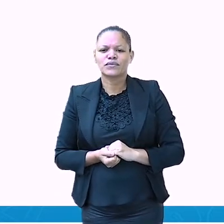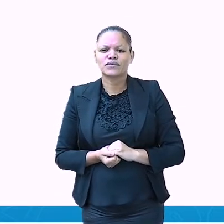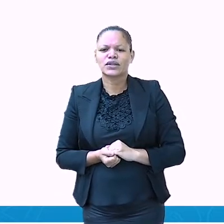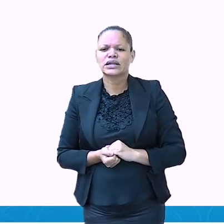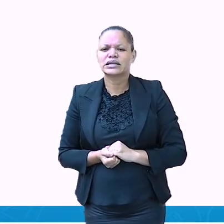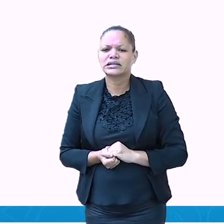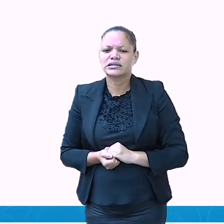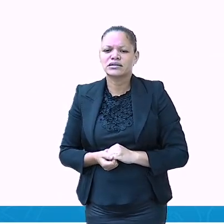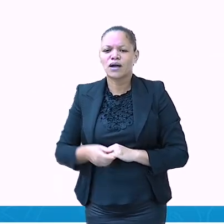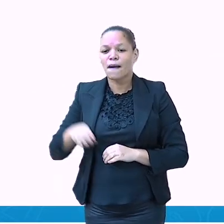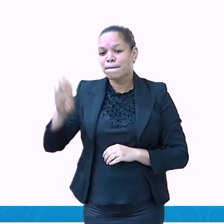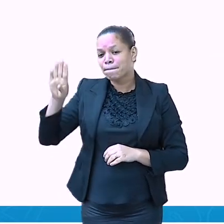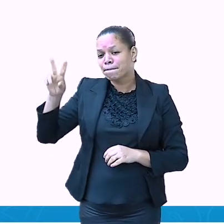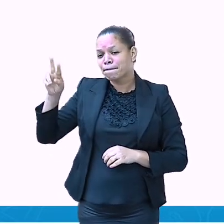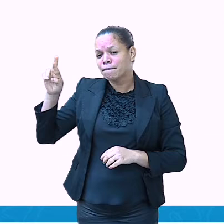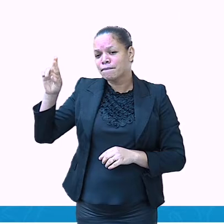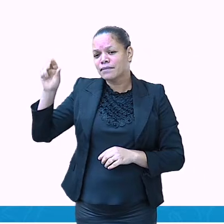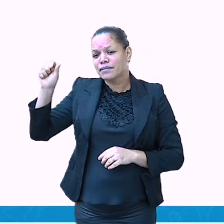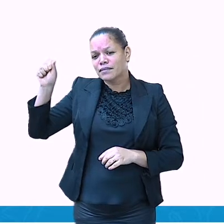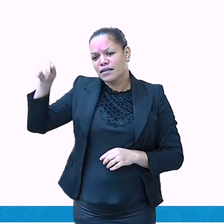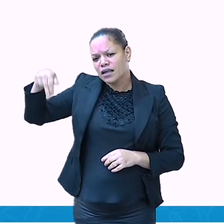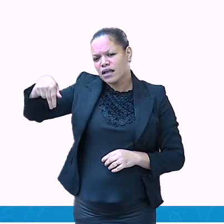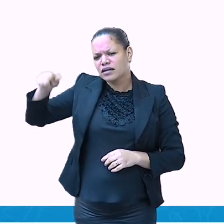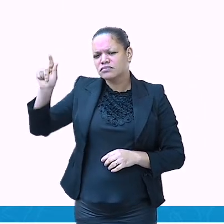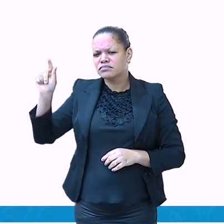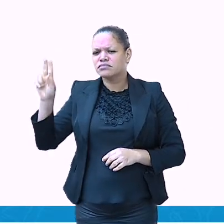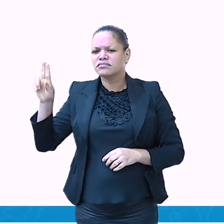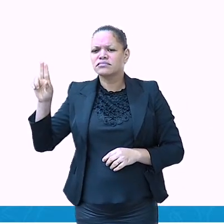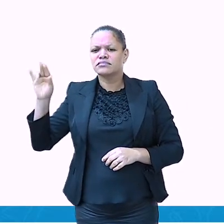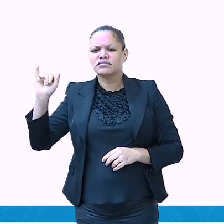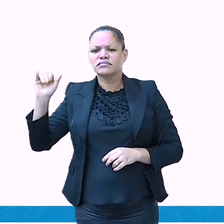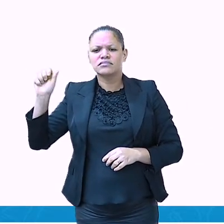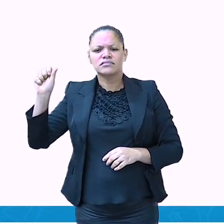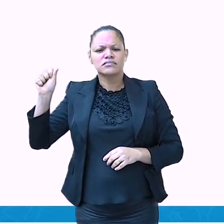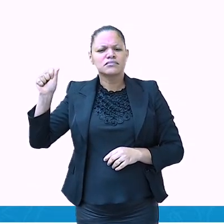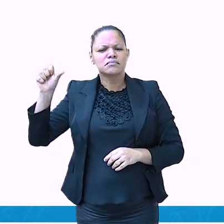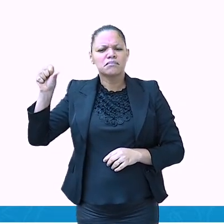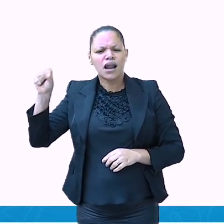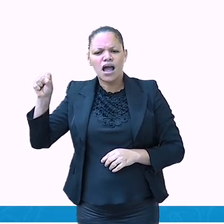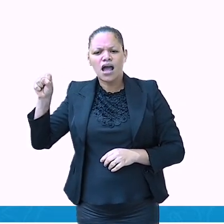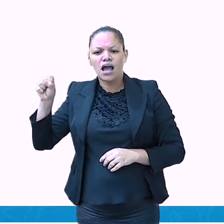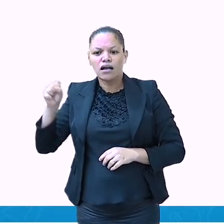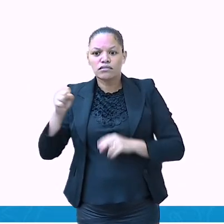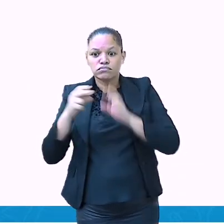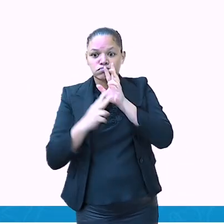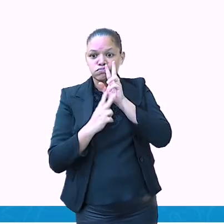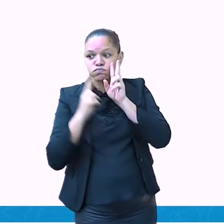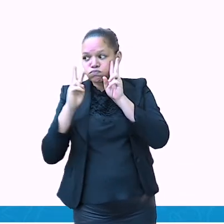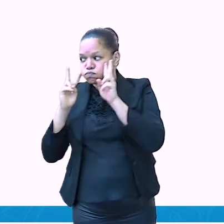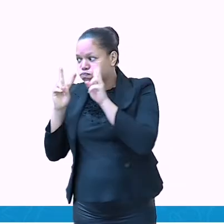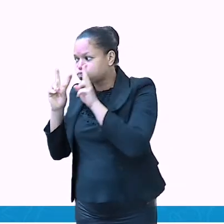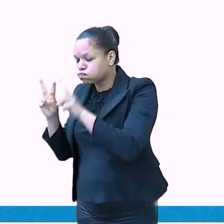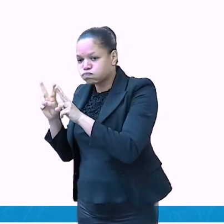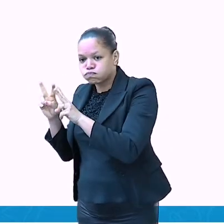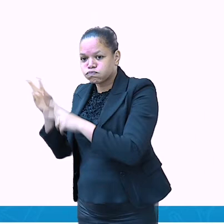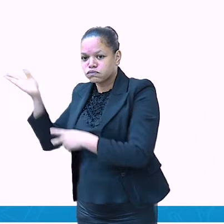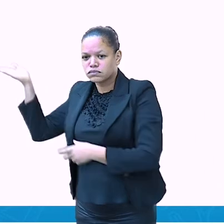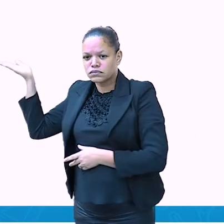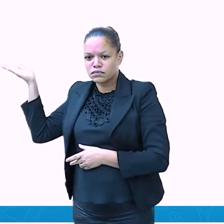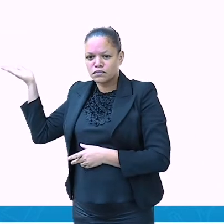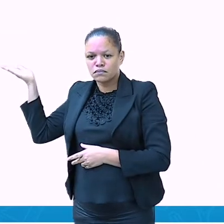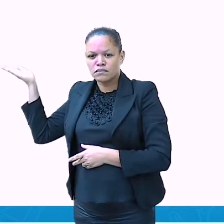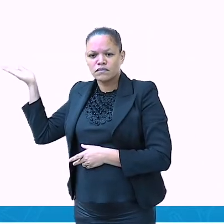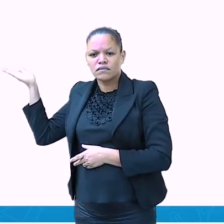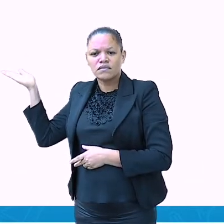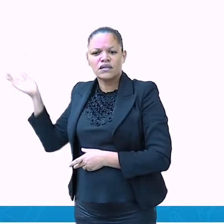boca é uma posição mais baixa, inferior, assim como eu disse anteriormente. E eles também